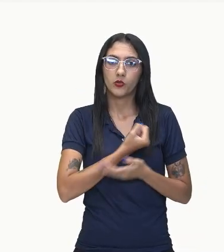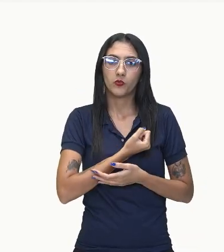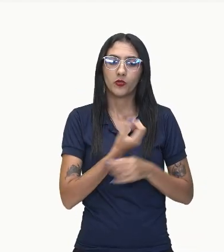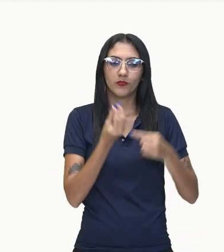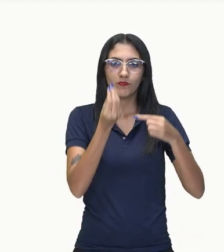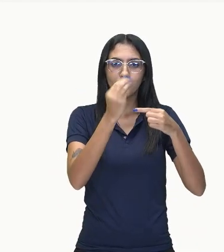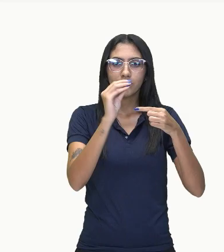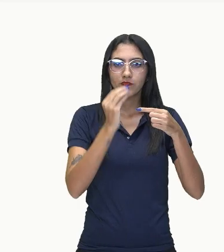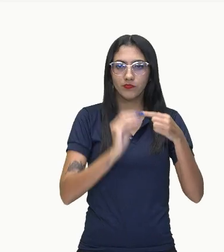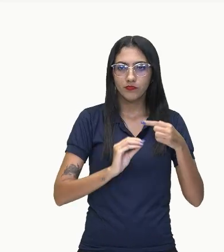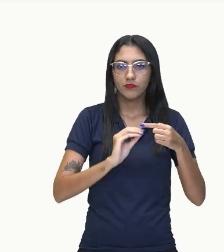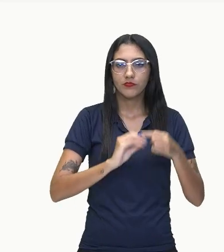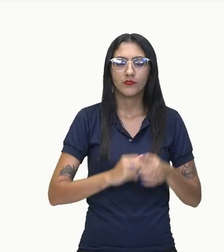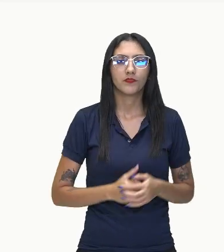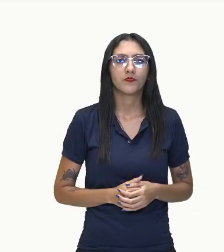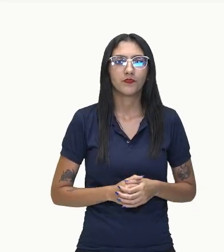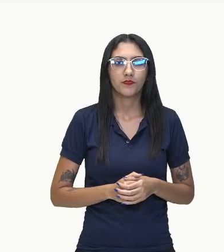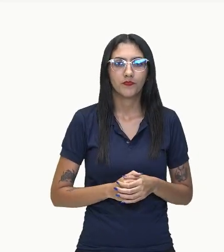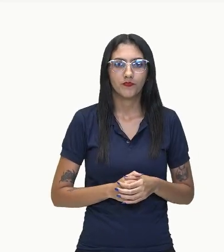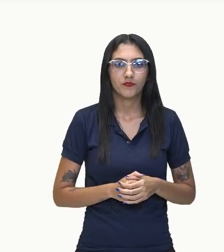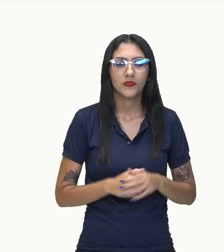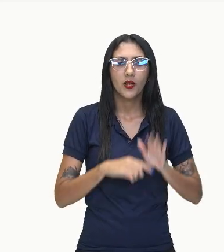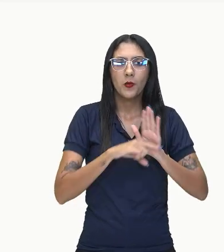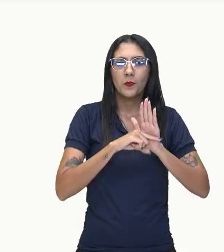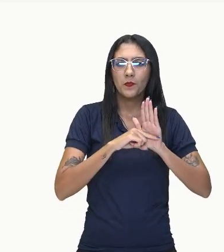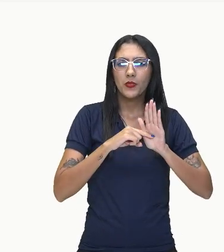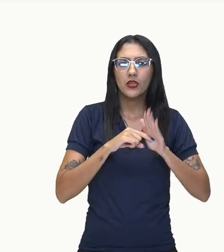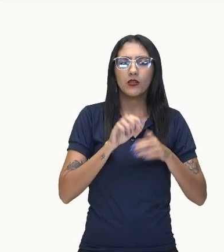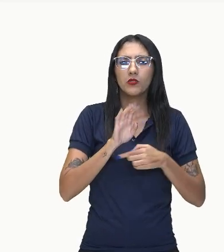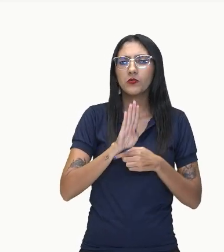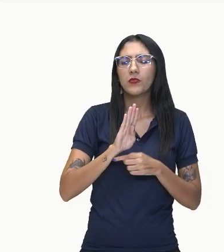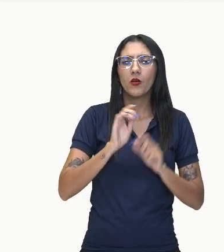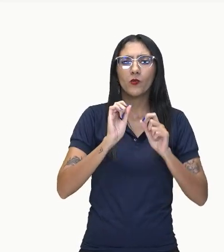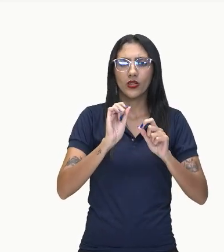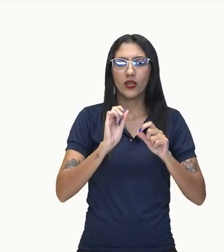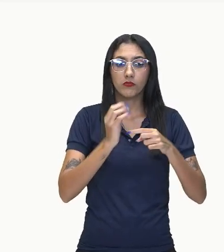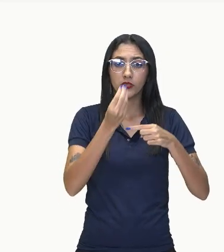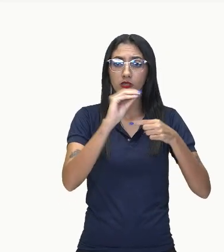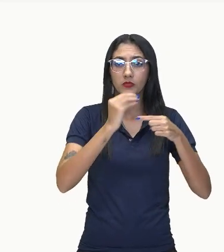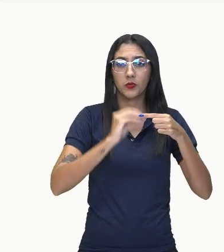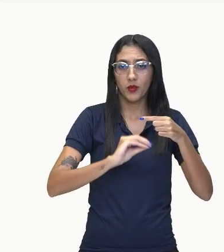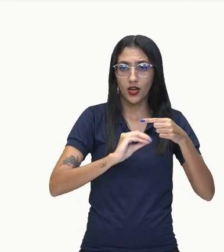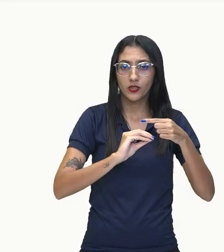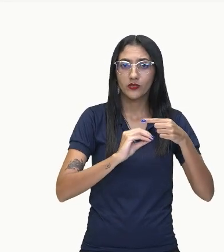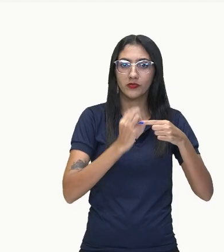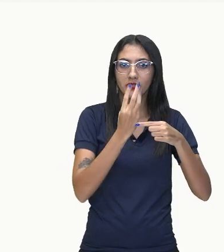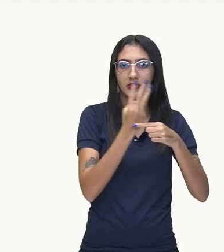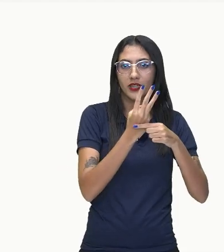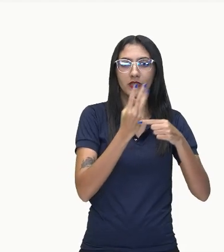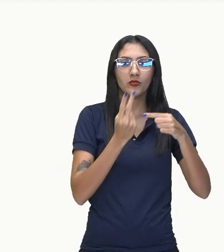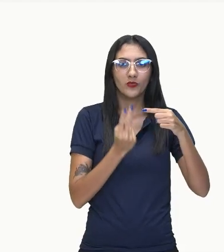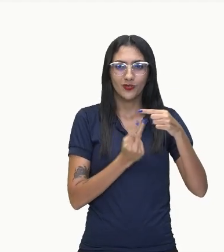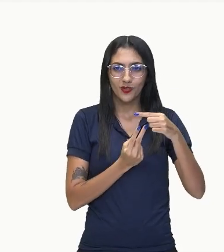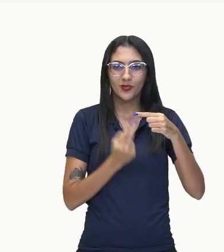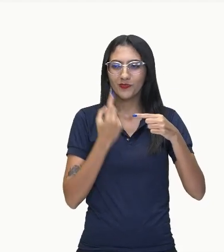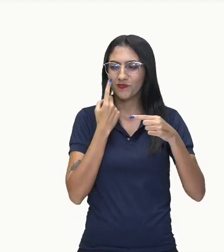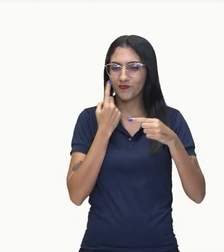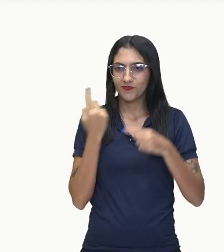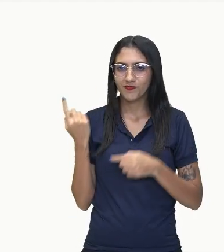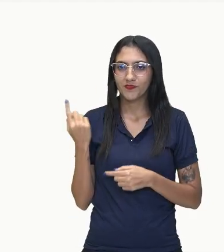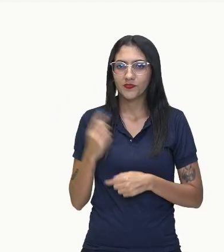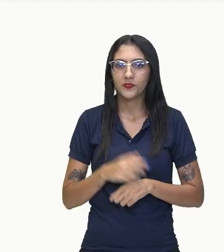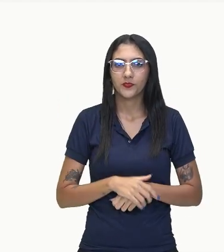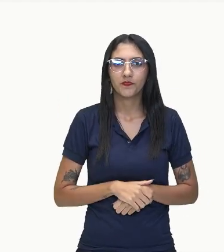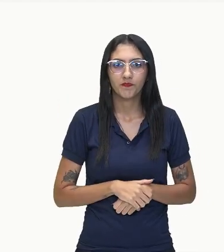fracionário. Menos b, quem é o b? 3 sobre 2, então vai ser menos 3 sobre 2, mais